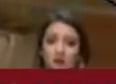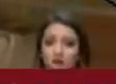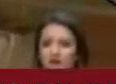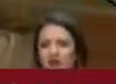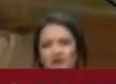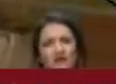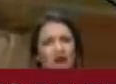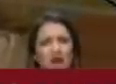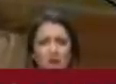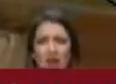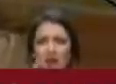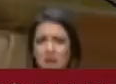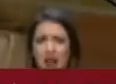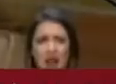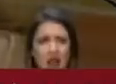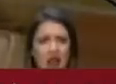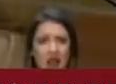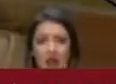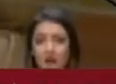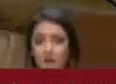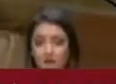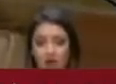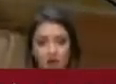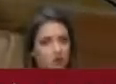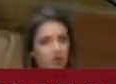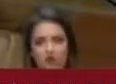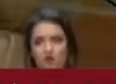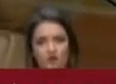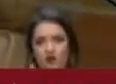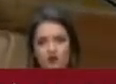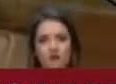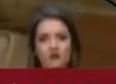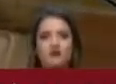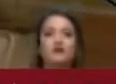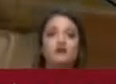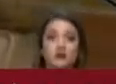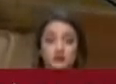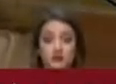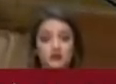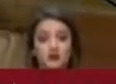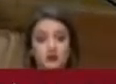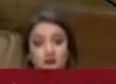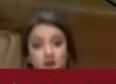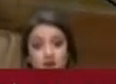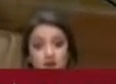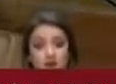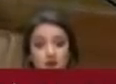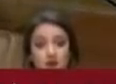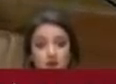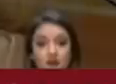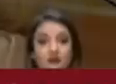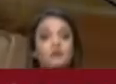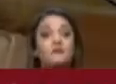ameaça, que o Alexandre de Moraes está sendo responsável por isso. Porque ele está abrindo, é como se ele fosse um